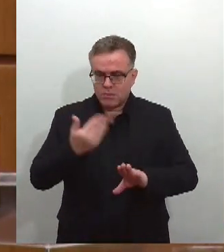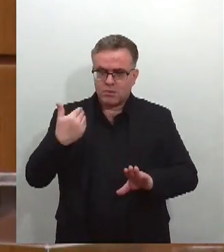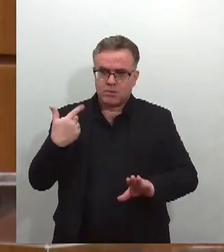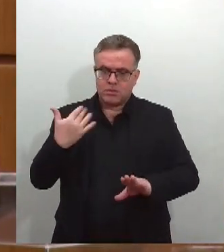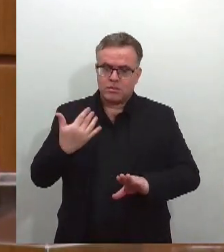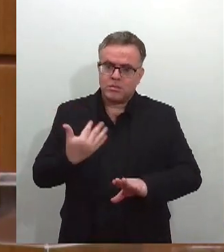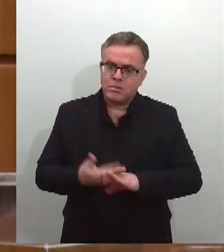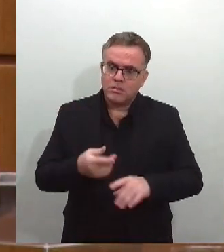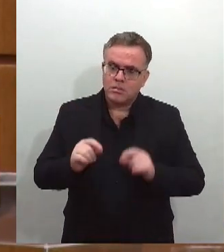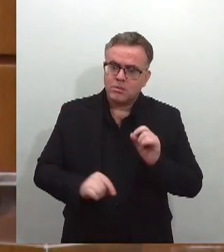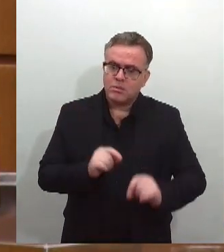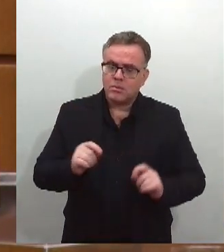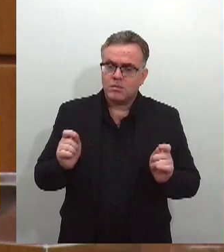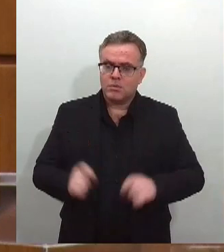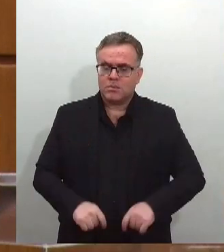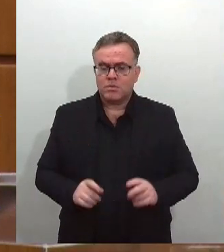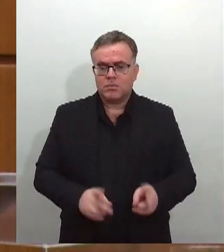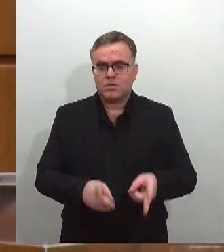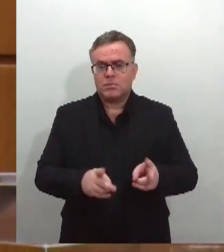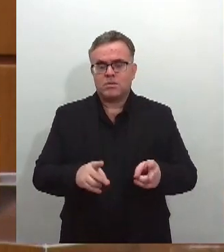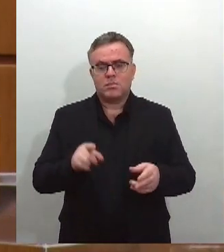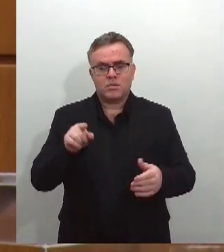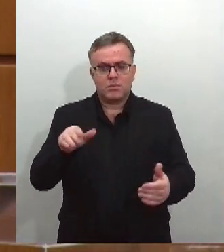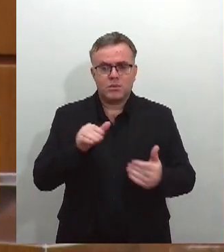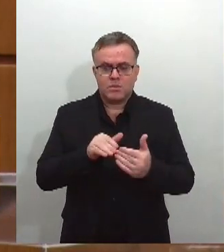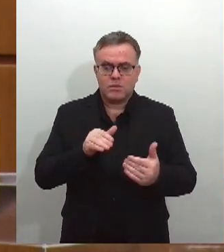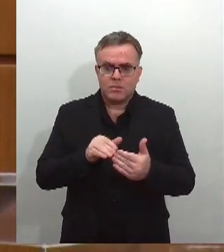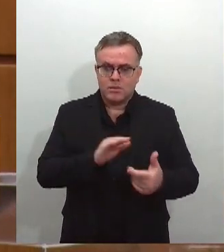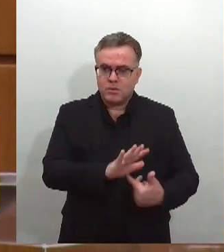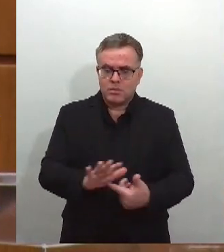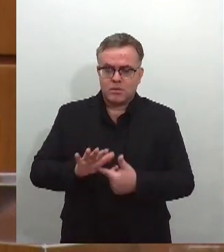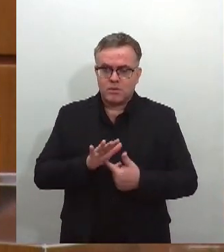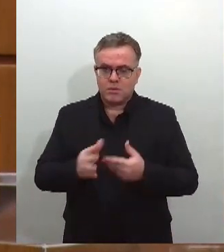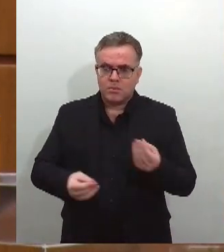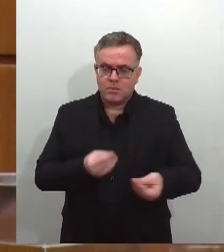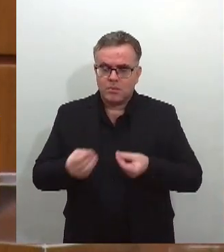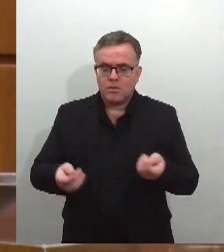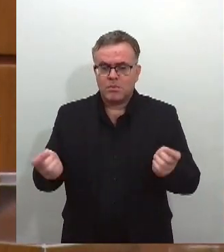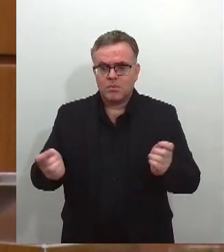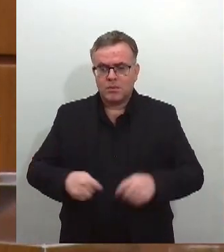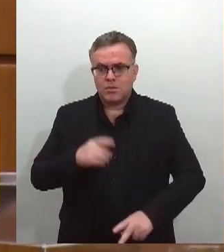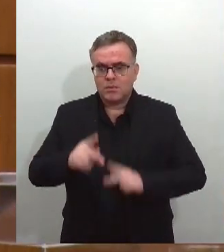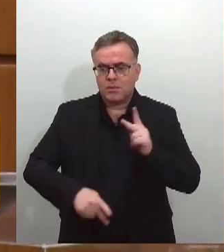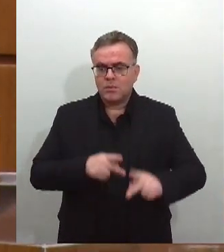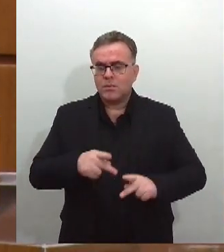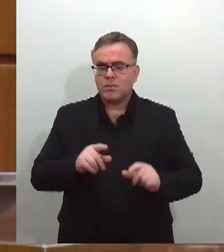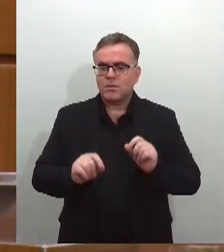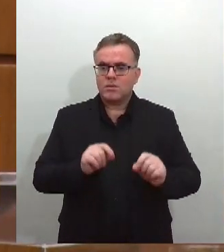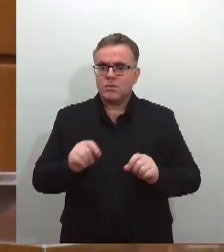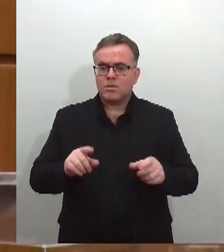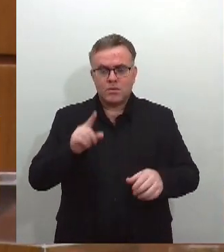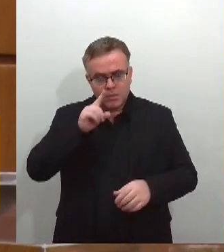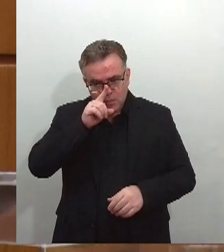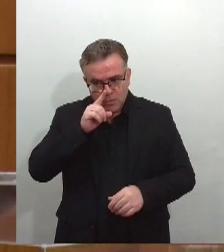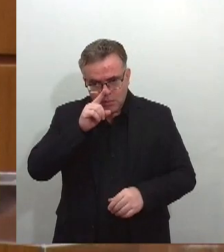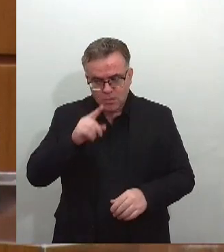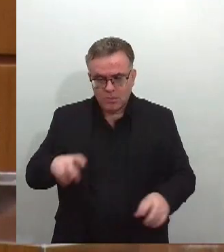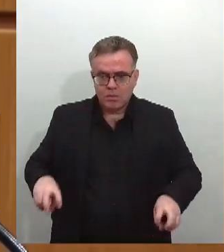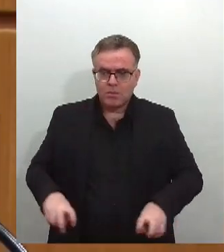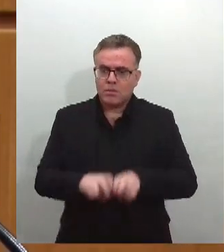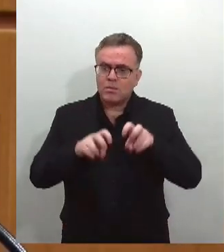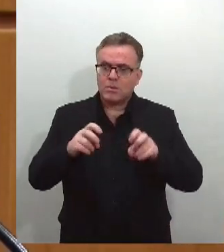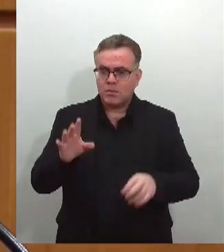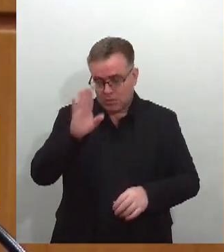Queimaduras. A parlamentar fez um alerta às autoridades e à população sobre os riscos de acidentes, principalmente no período